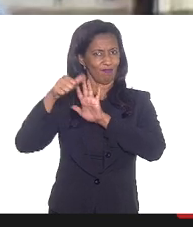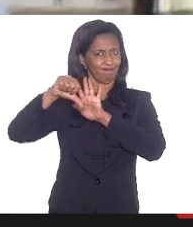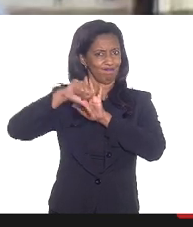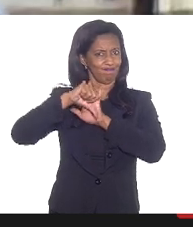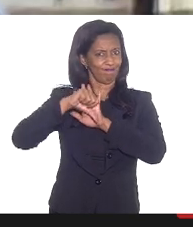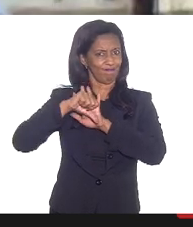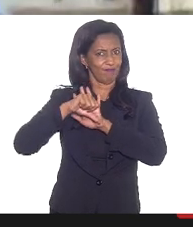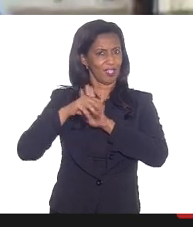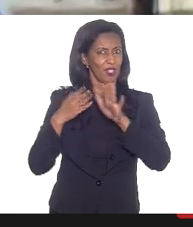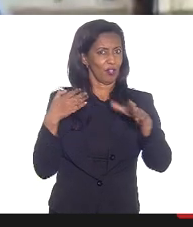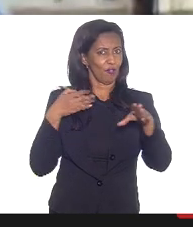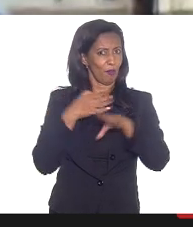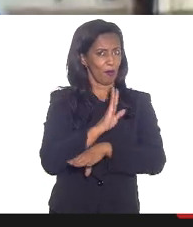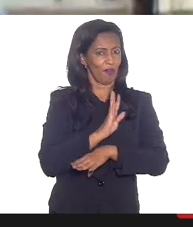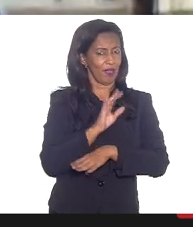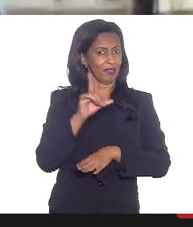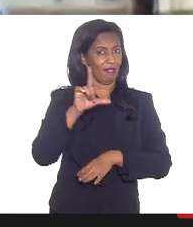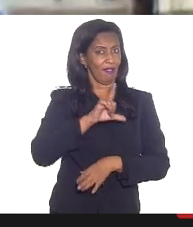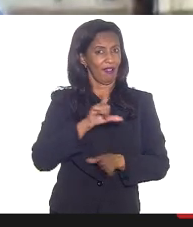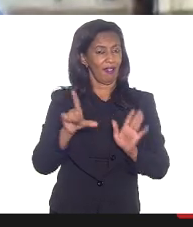que foi aprovada, a lei federal,